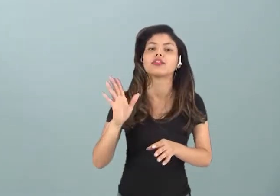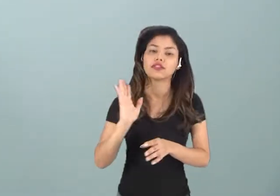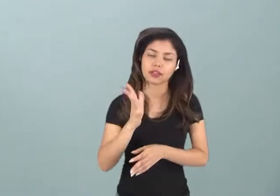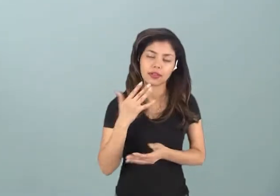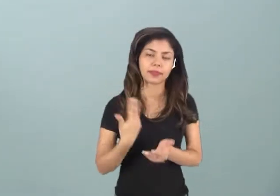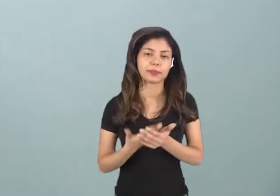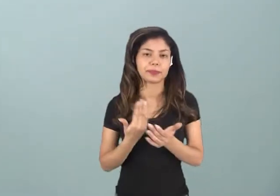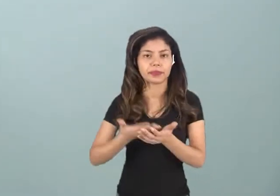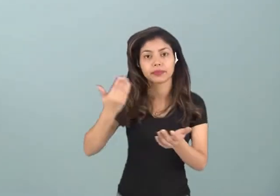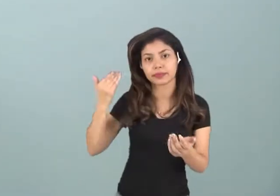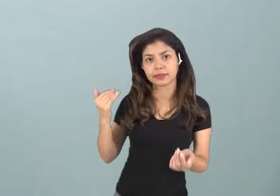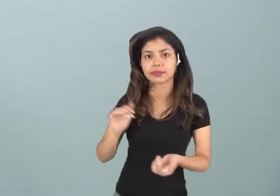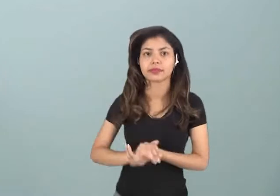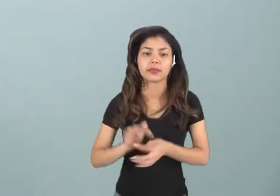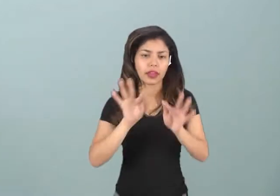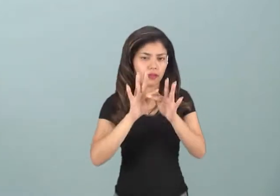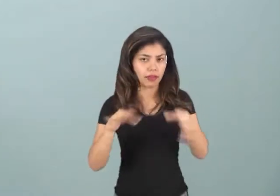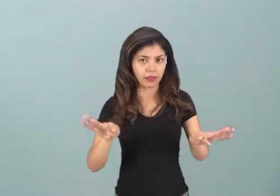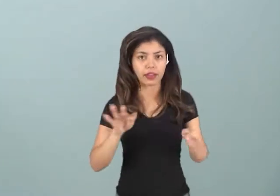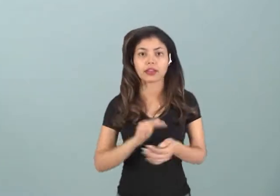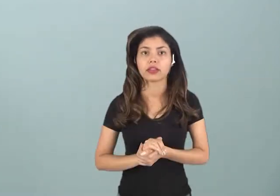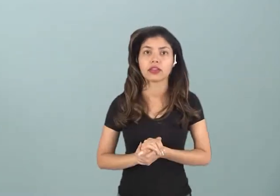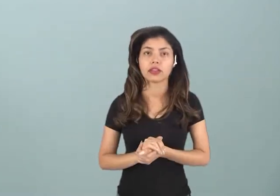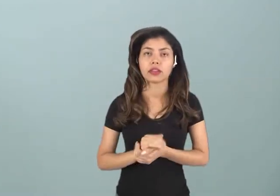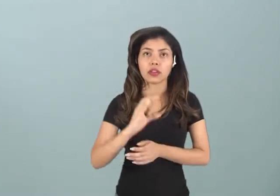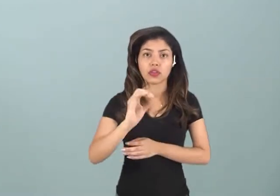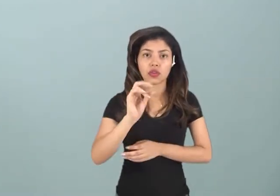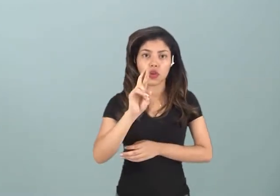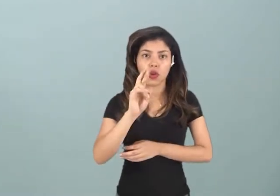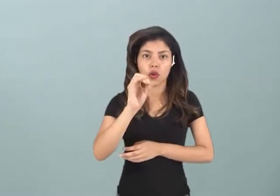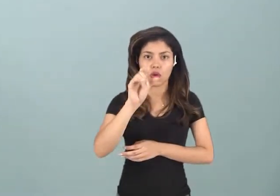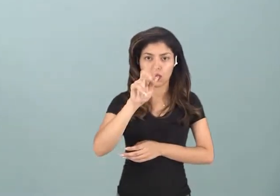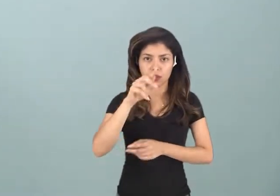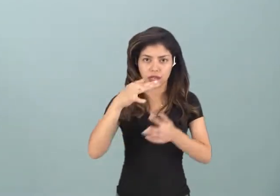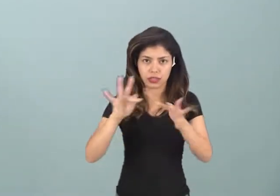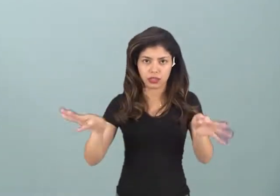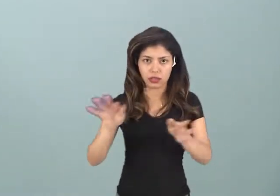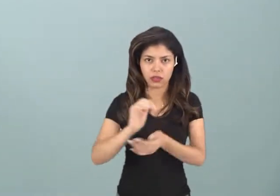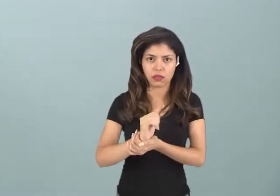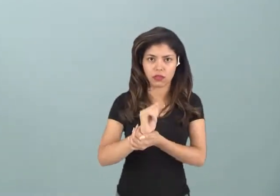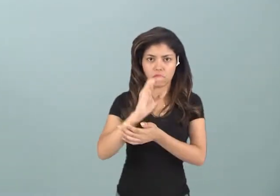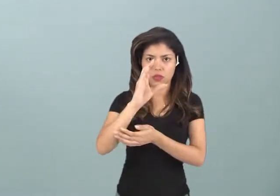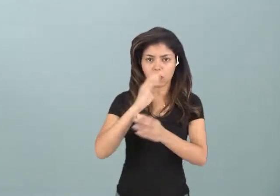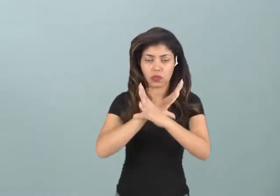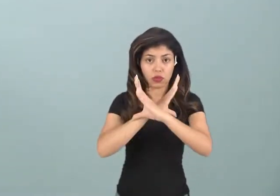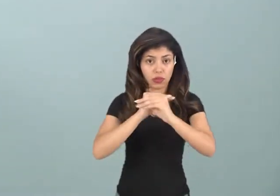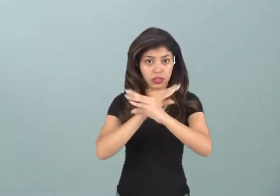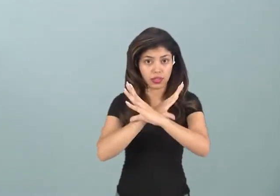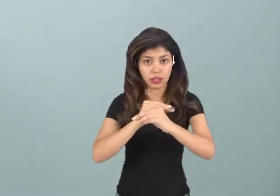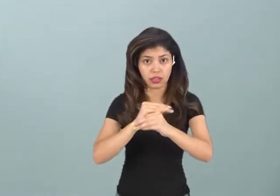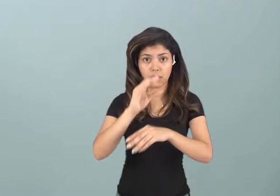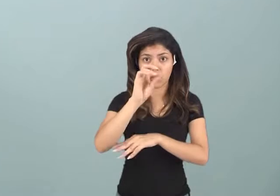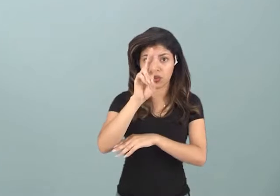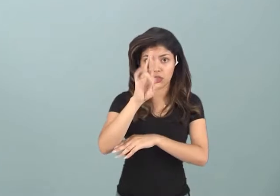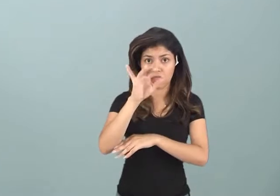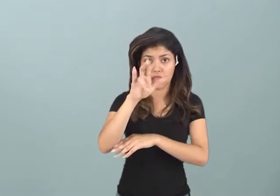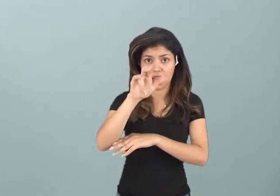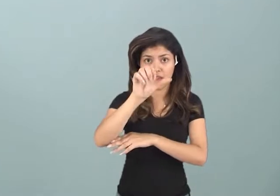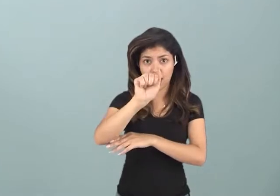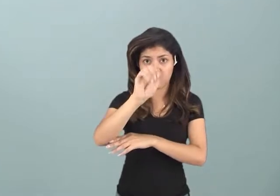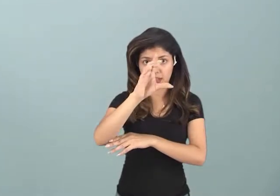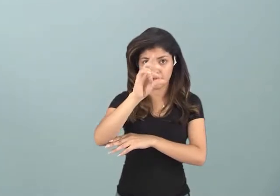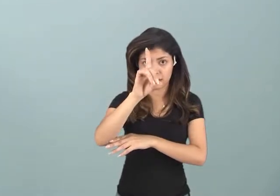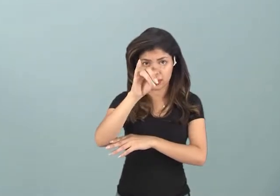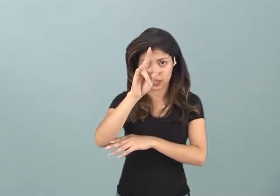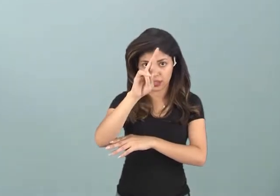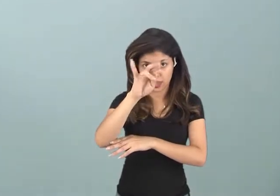fizemos, ela é uma oração coordenada assindética, né? Aquela que não foi introduzida por conjunção aí, tá bom? Já na